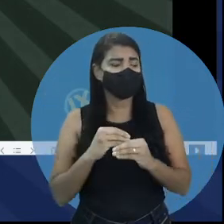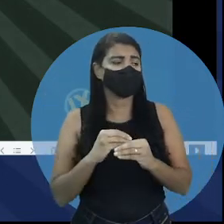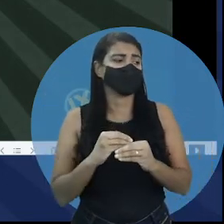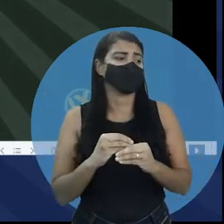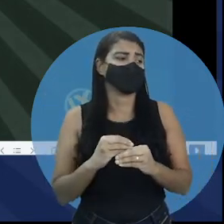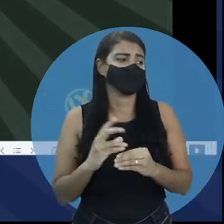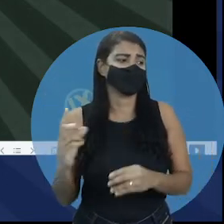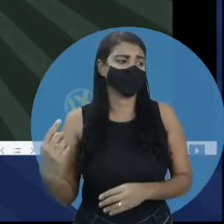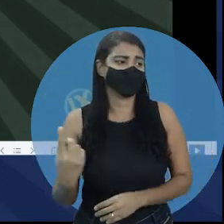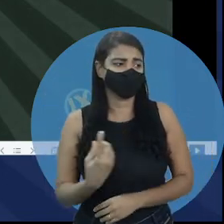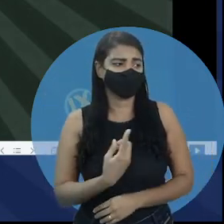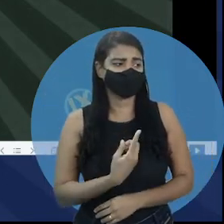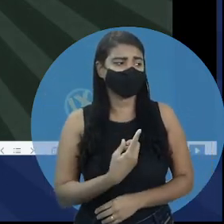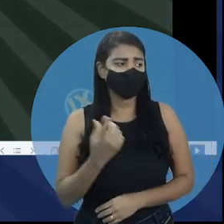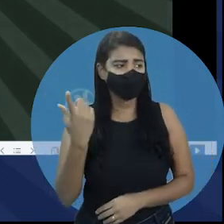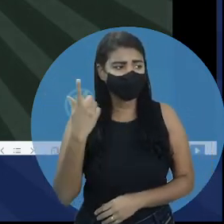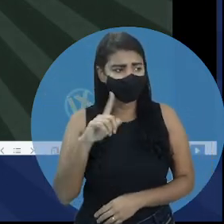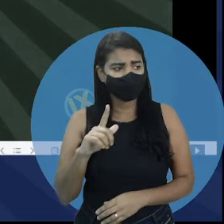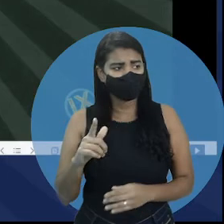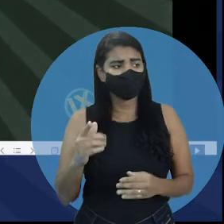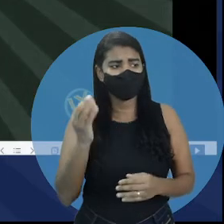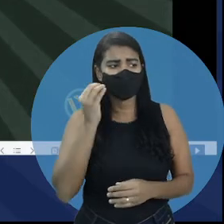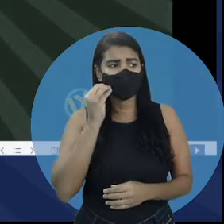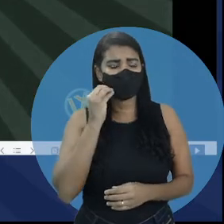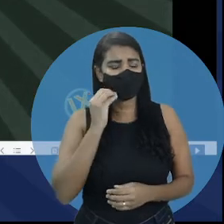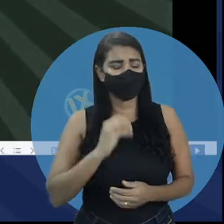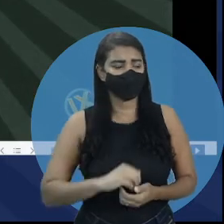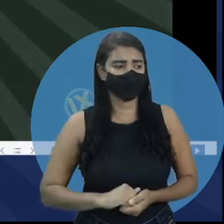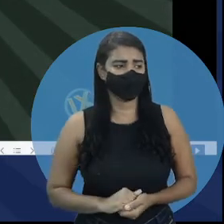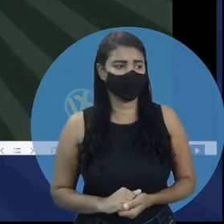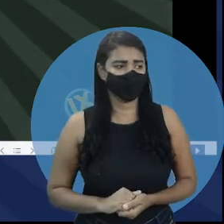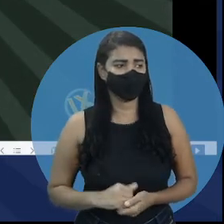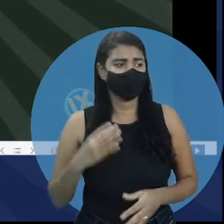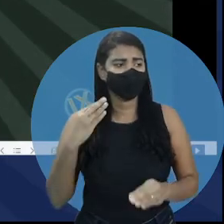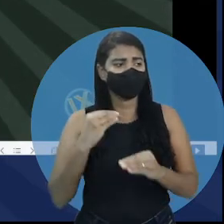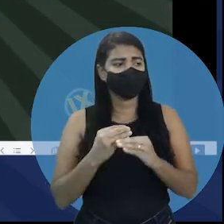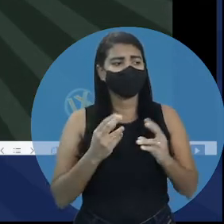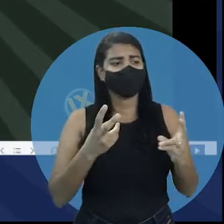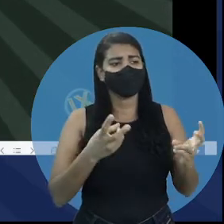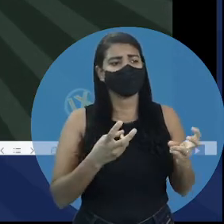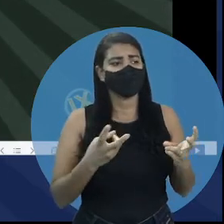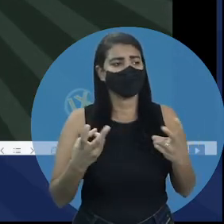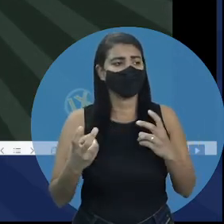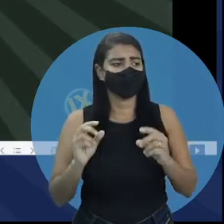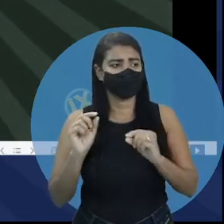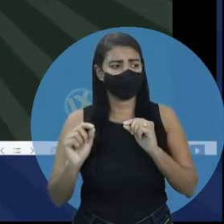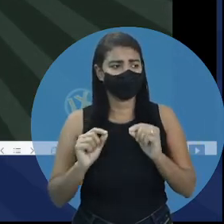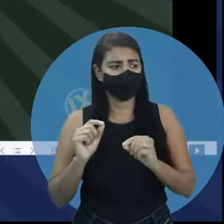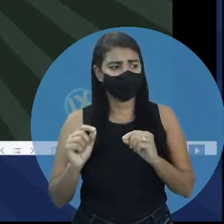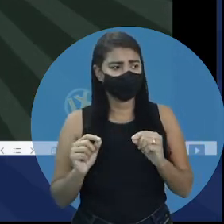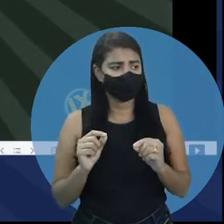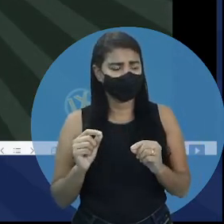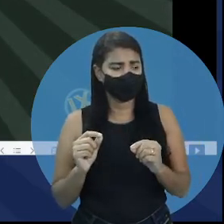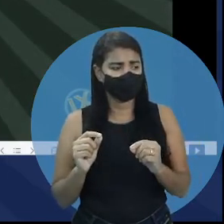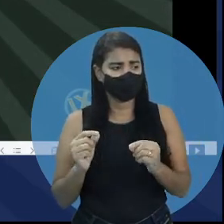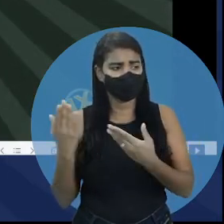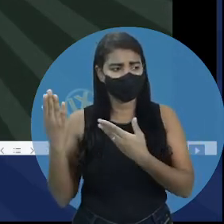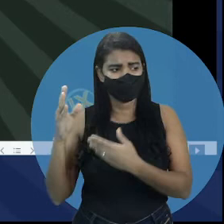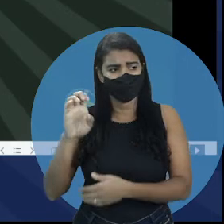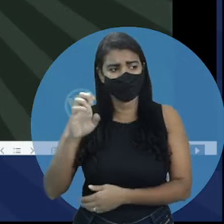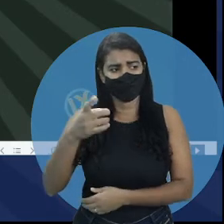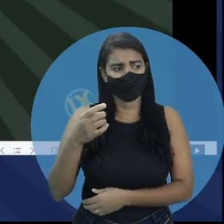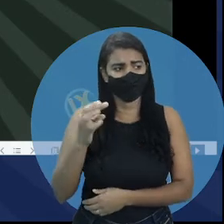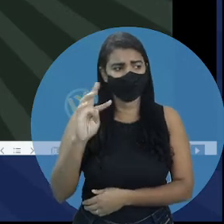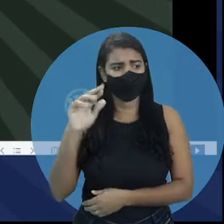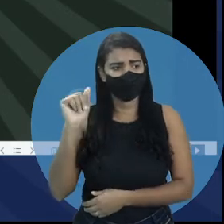as nossas considerações acerca do experimento. Então, a gente consegue perceber que para os extratos